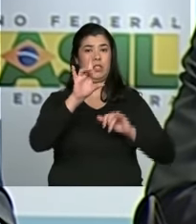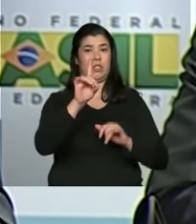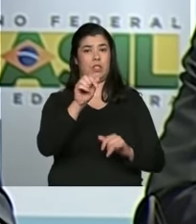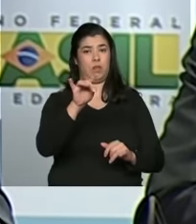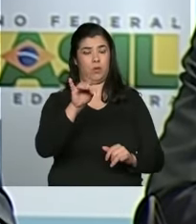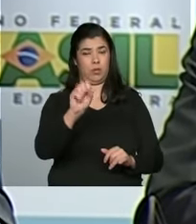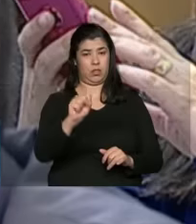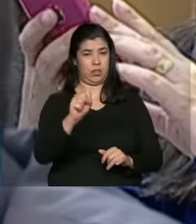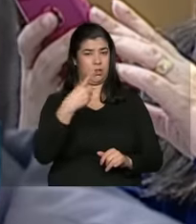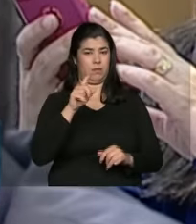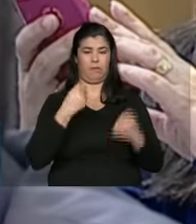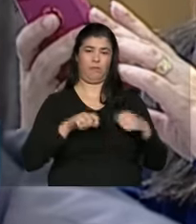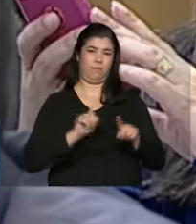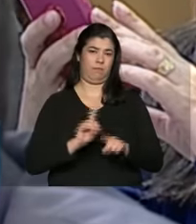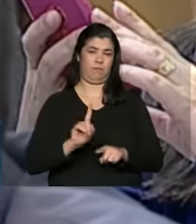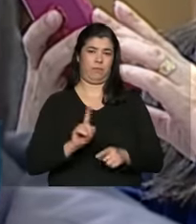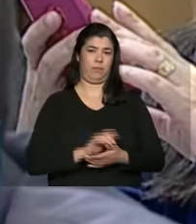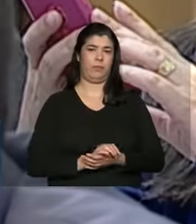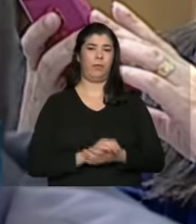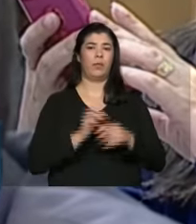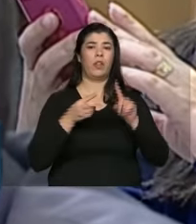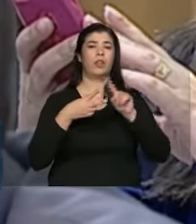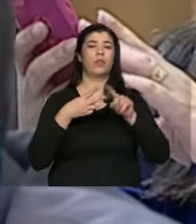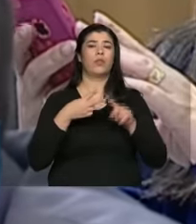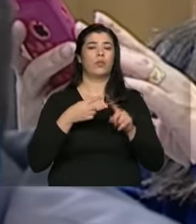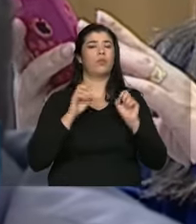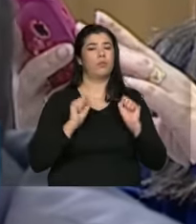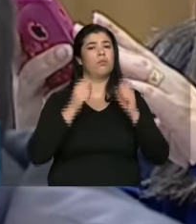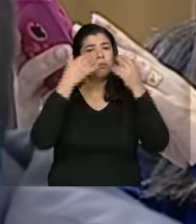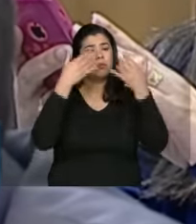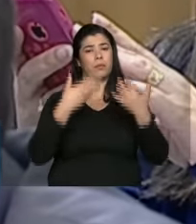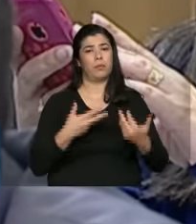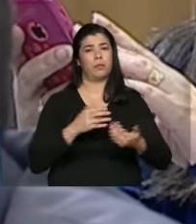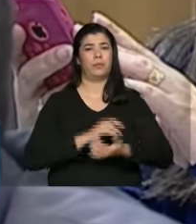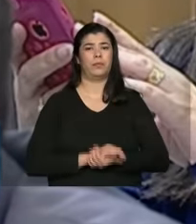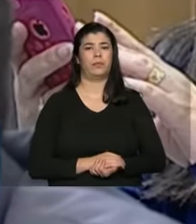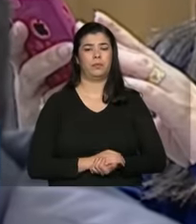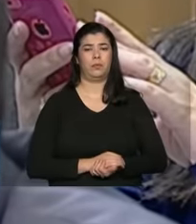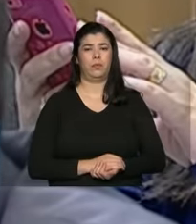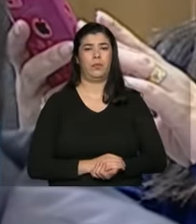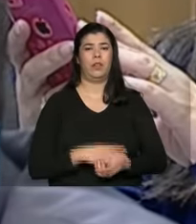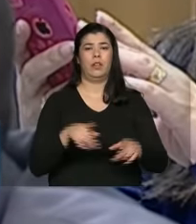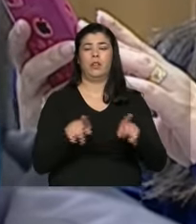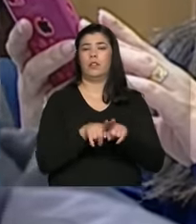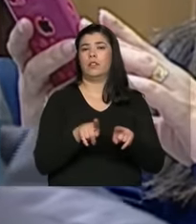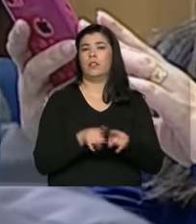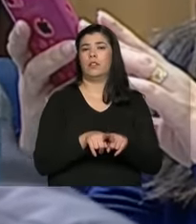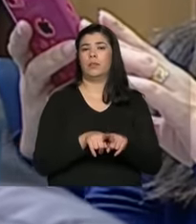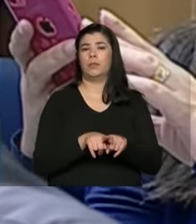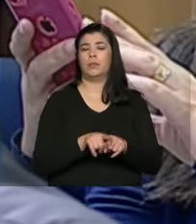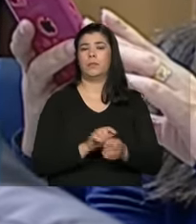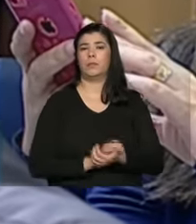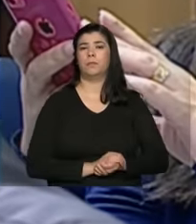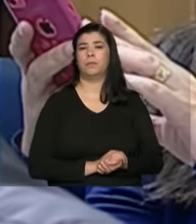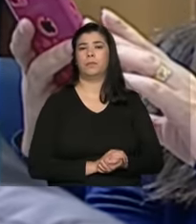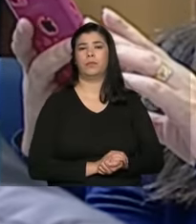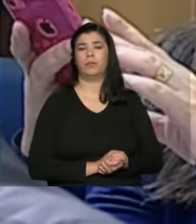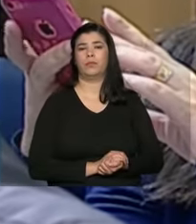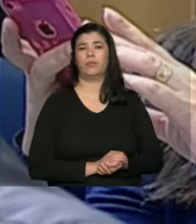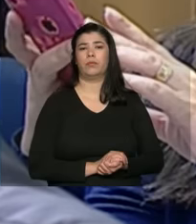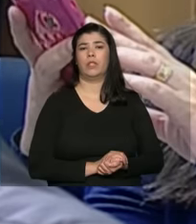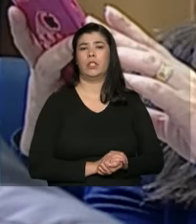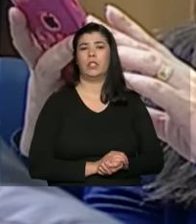que o senhor falasse um pouquinho mais dessas duas e sobre a a a